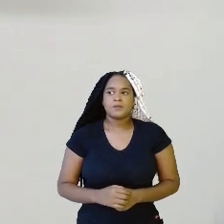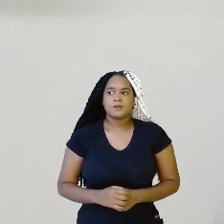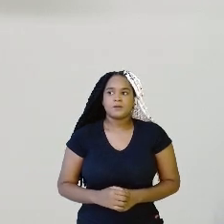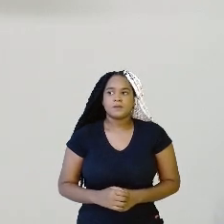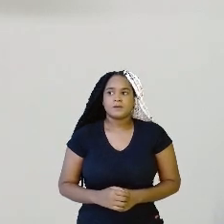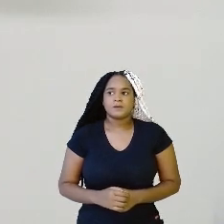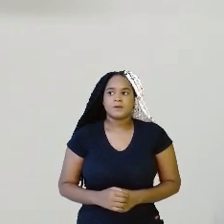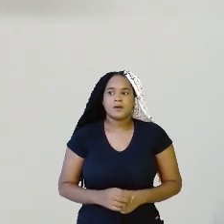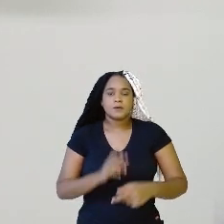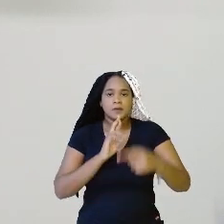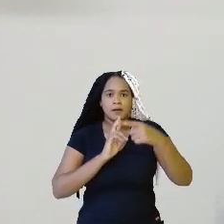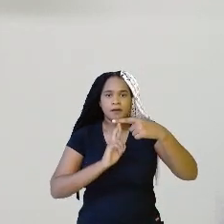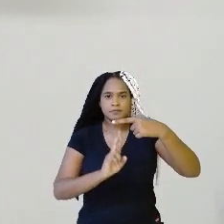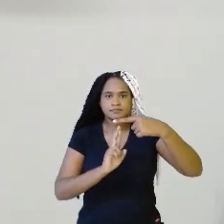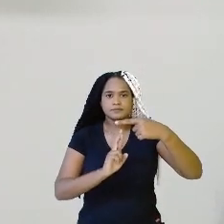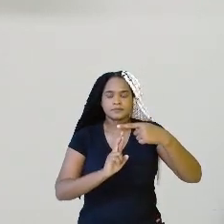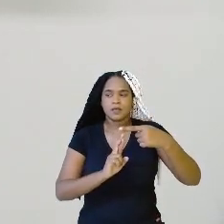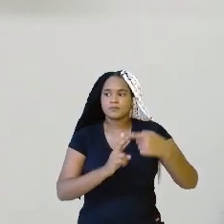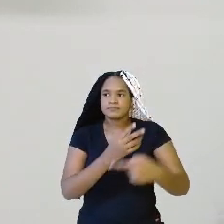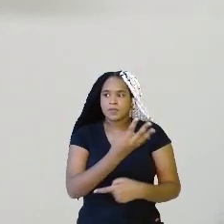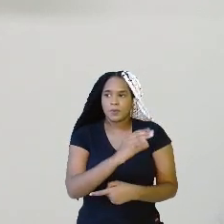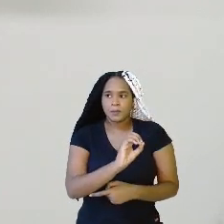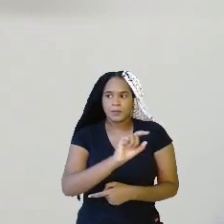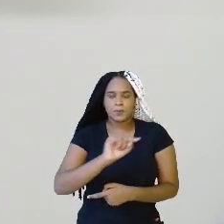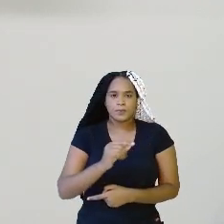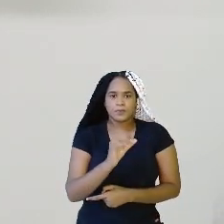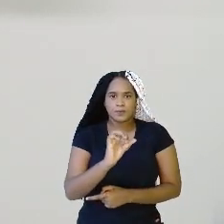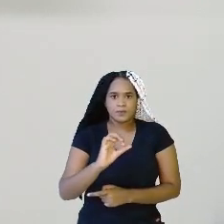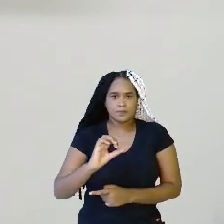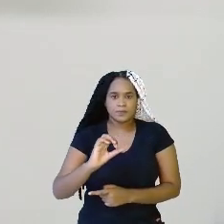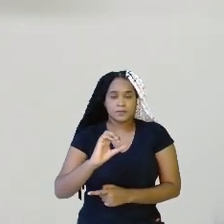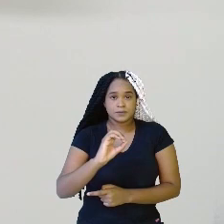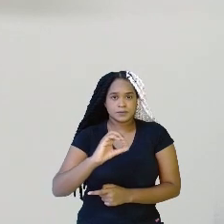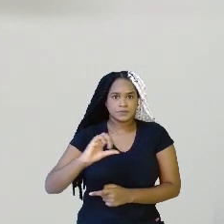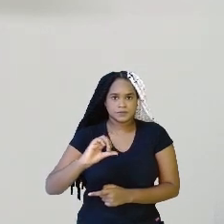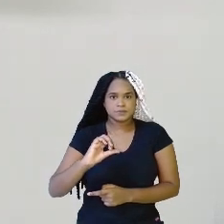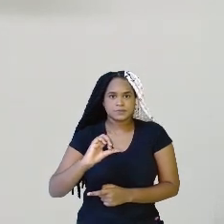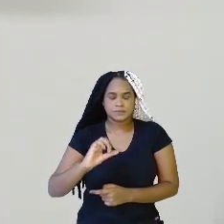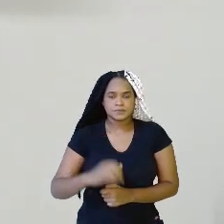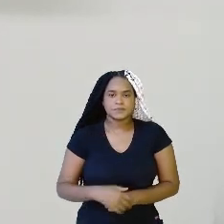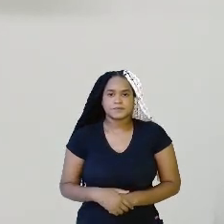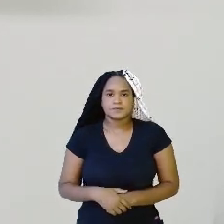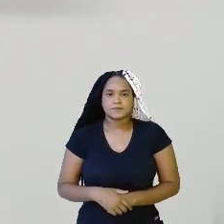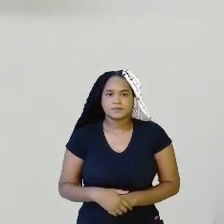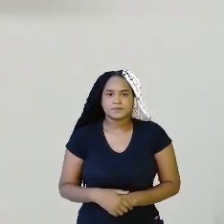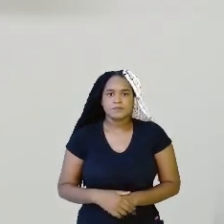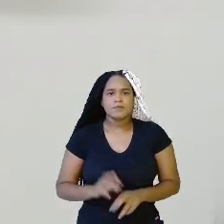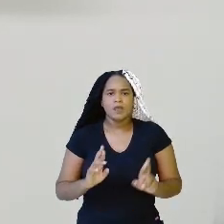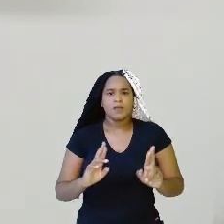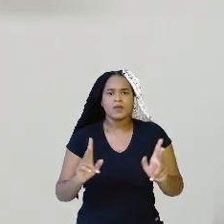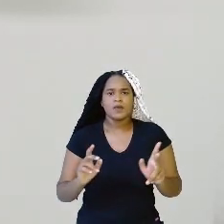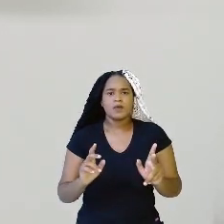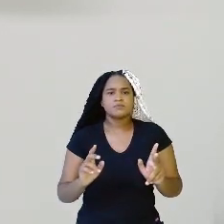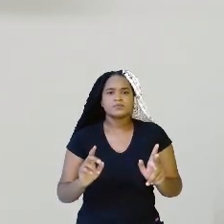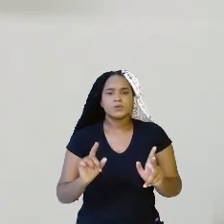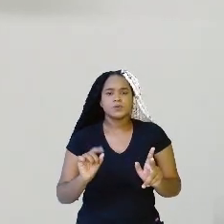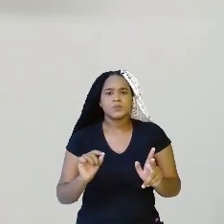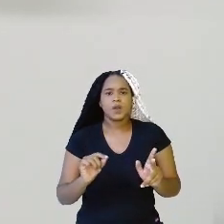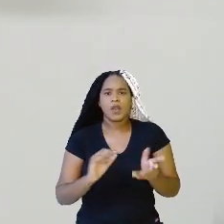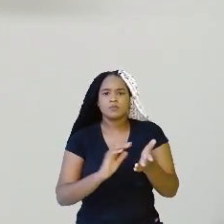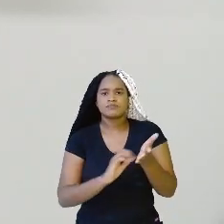menos 9, 0. 6 menos 2, 4. O meu resto, ou a minha diferença é